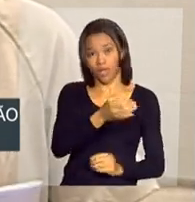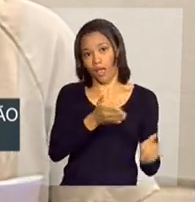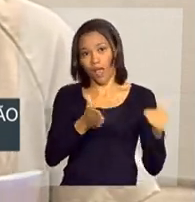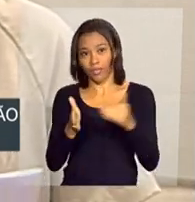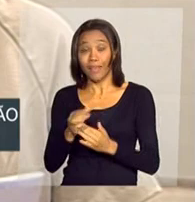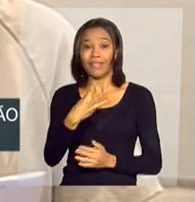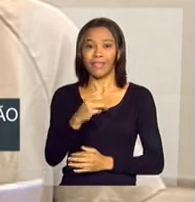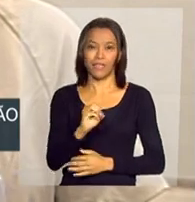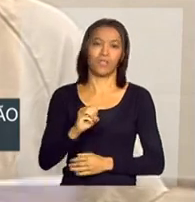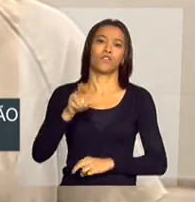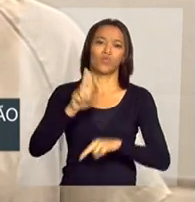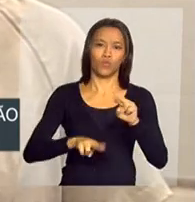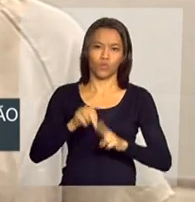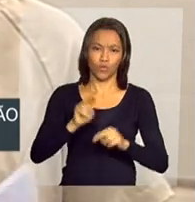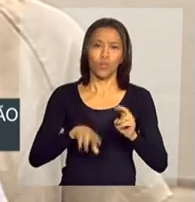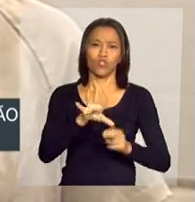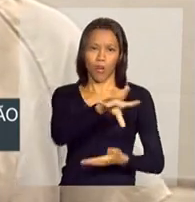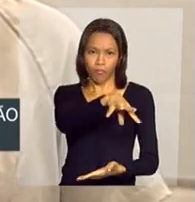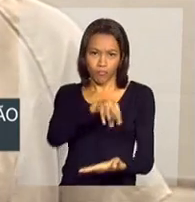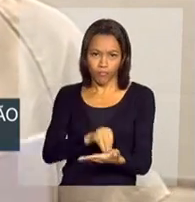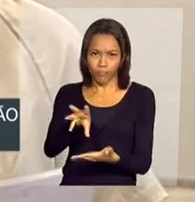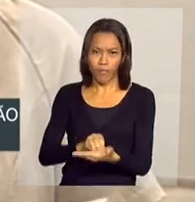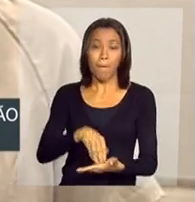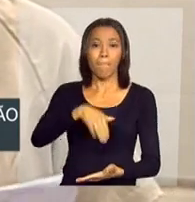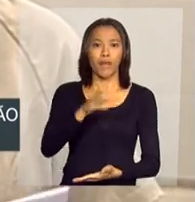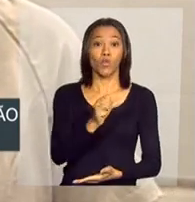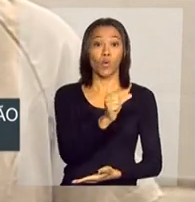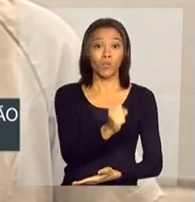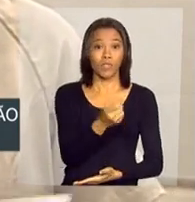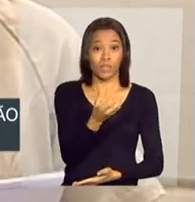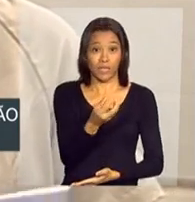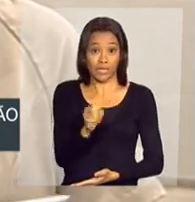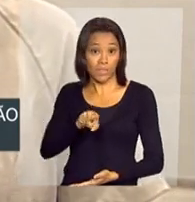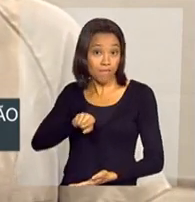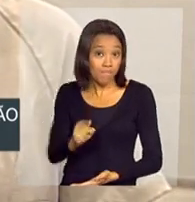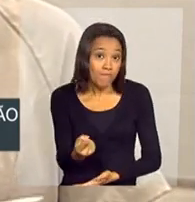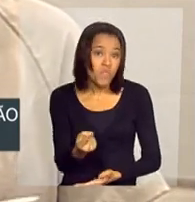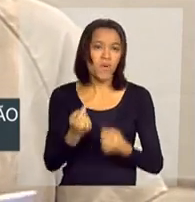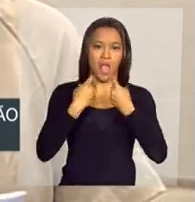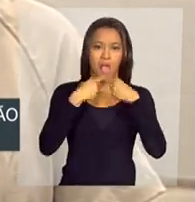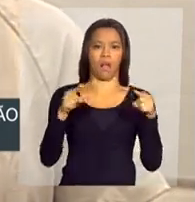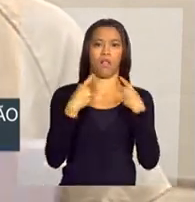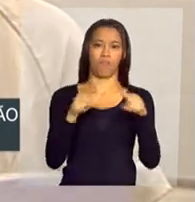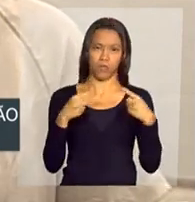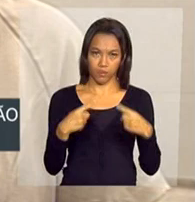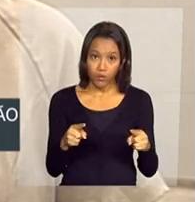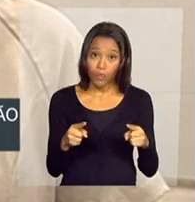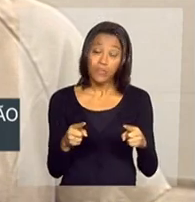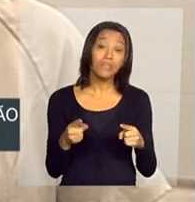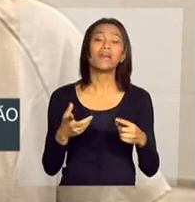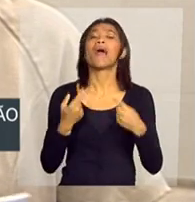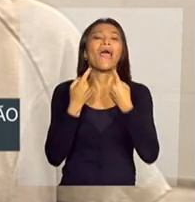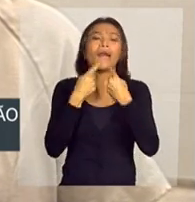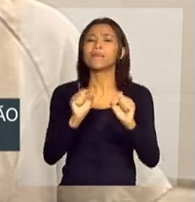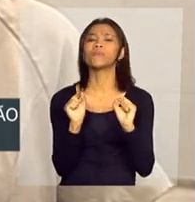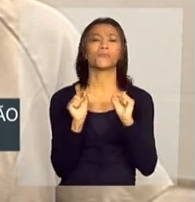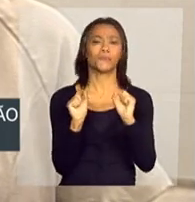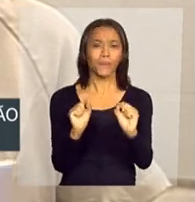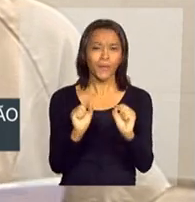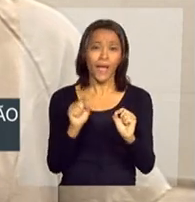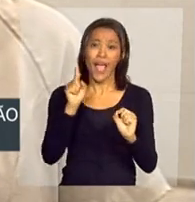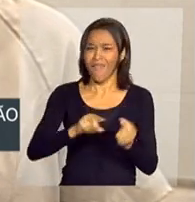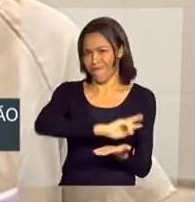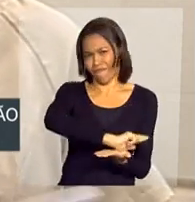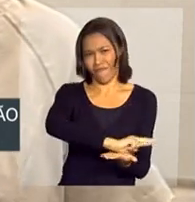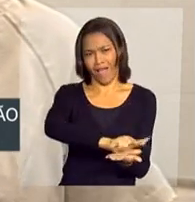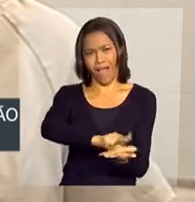30 de junho foram registradas mais de 860.000 reclamações as queixas se referiam a